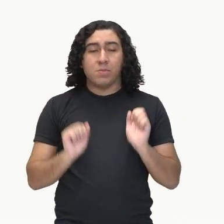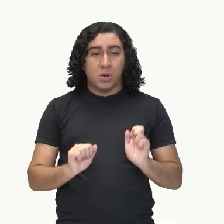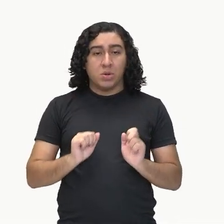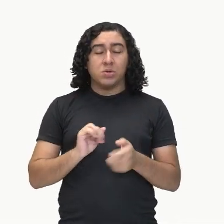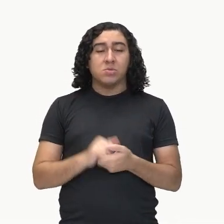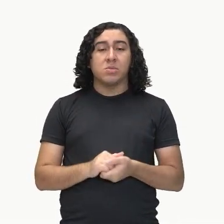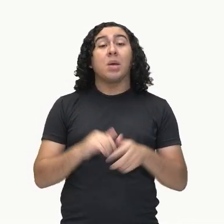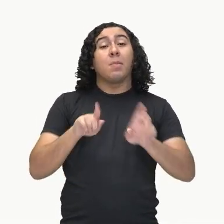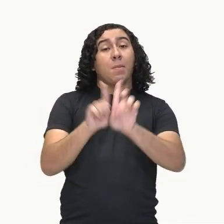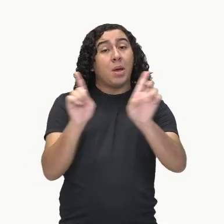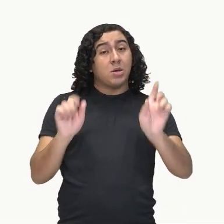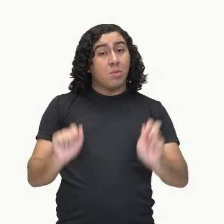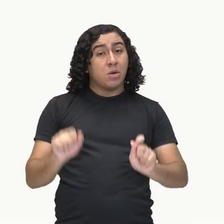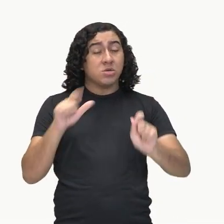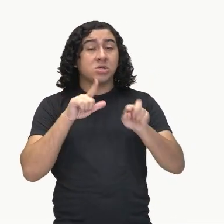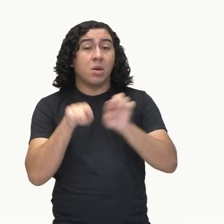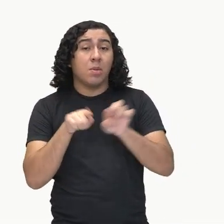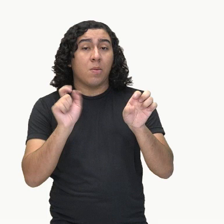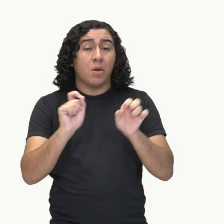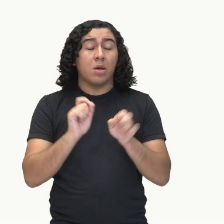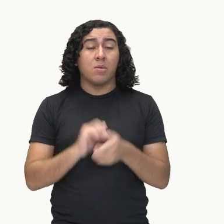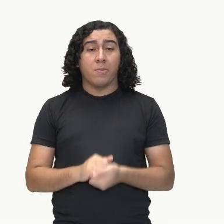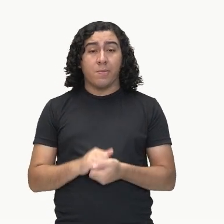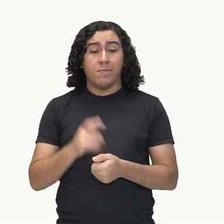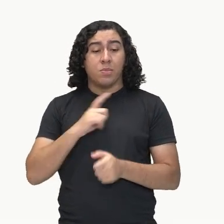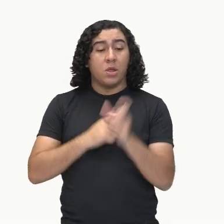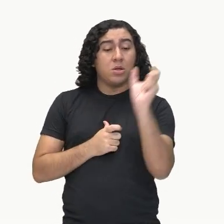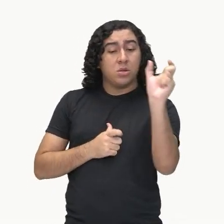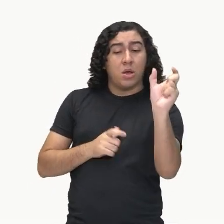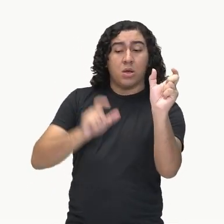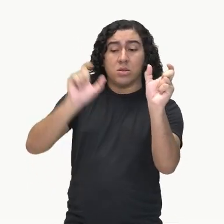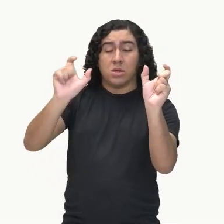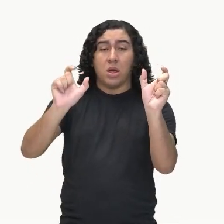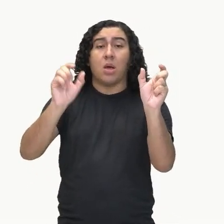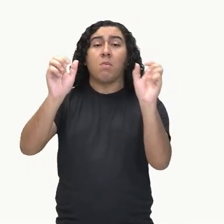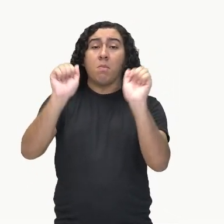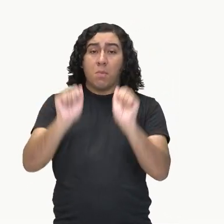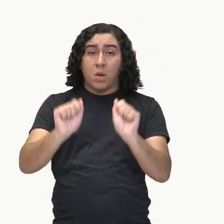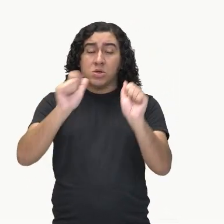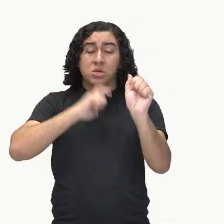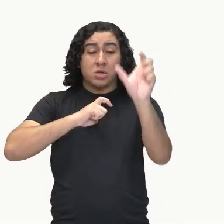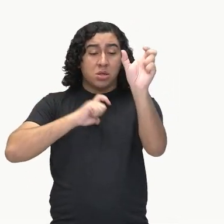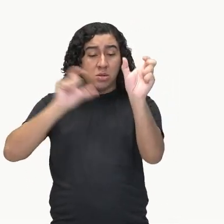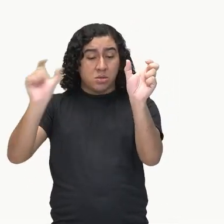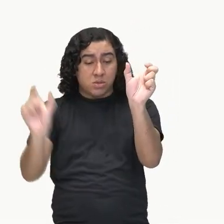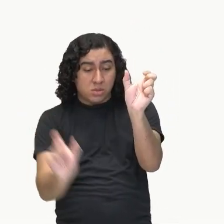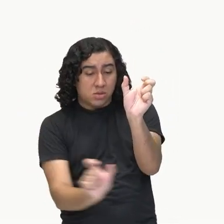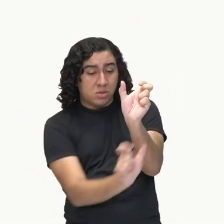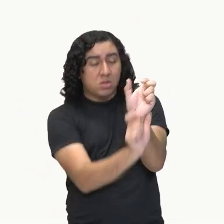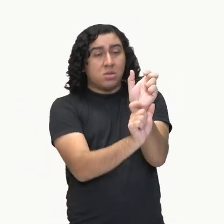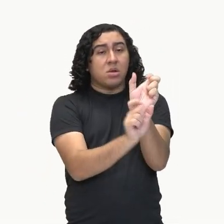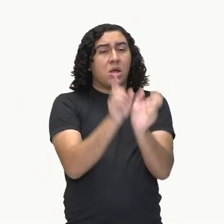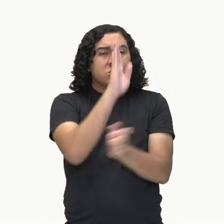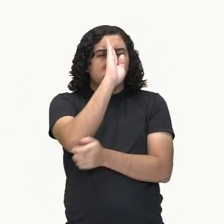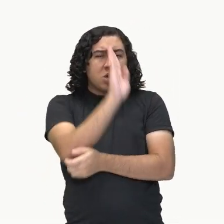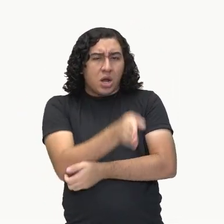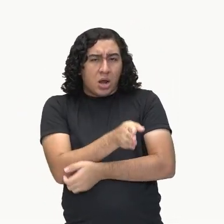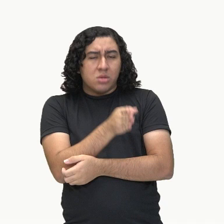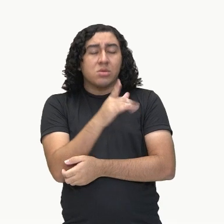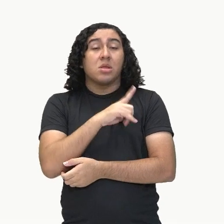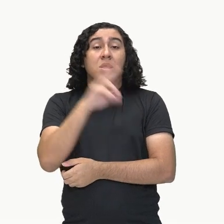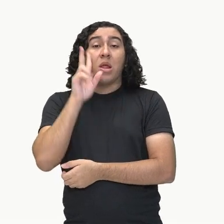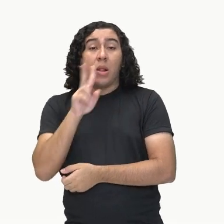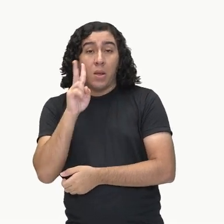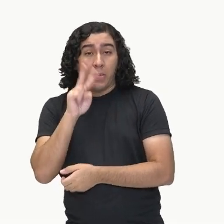mas também posso resolver por quem? Pelo segundo modo. Resolvendo direto aqui,